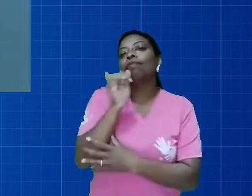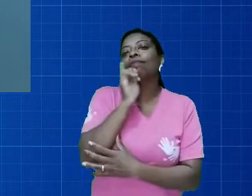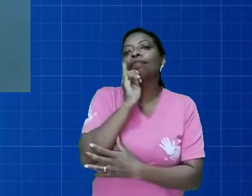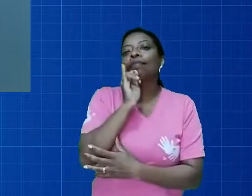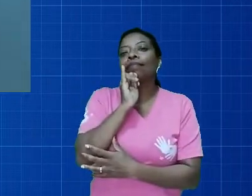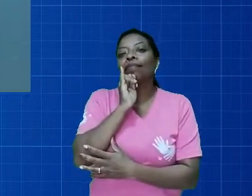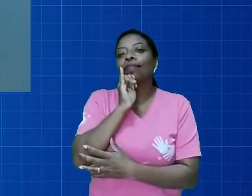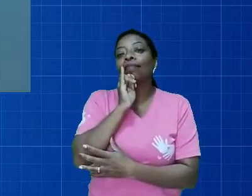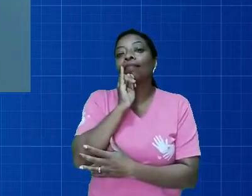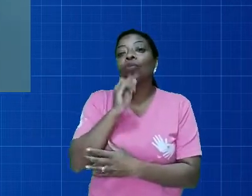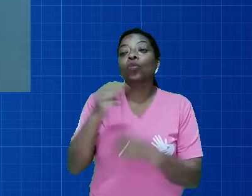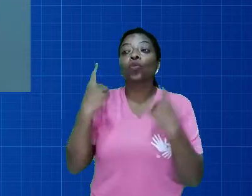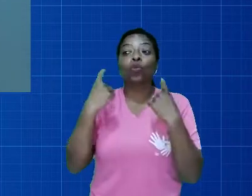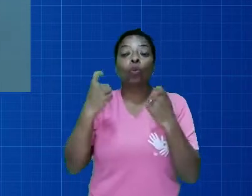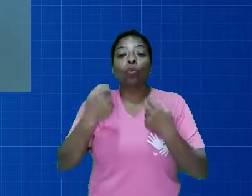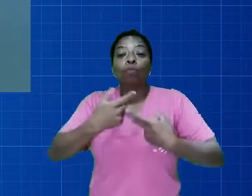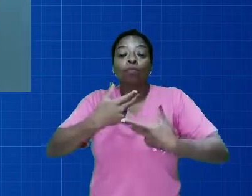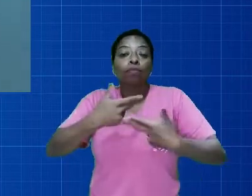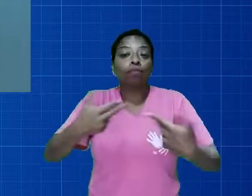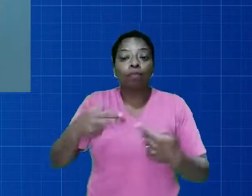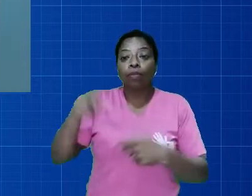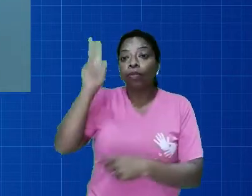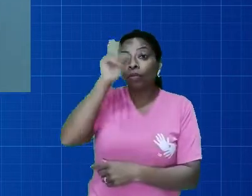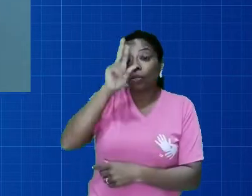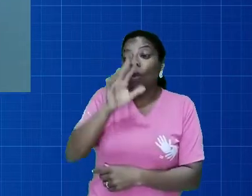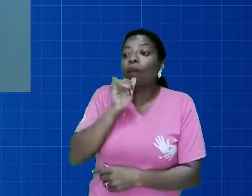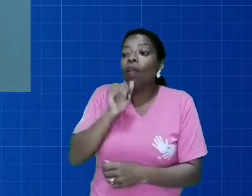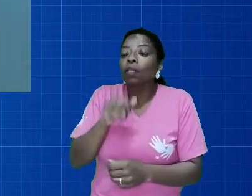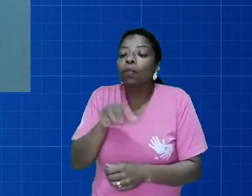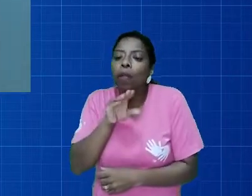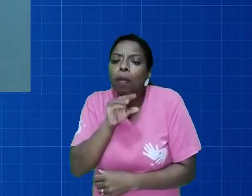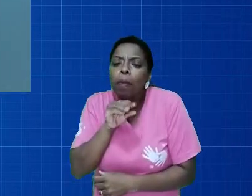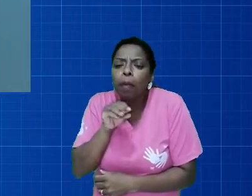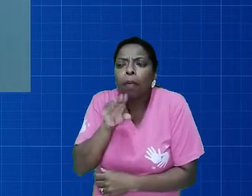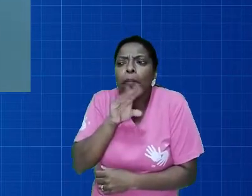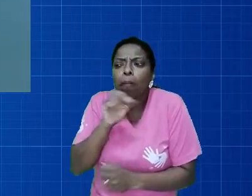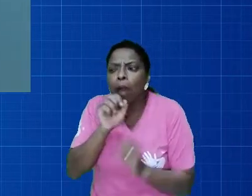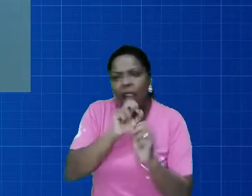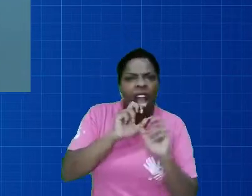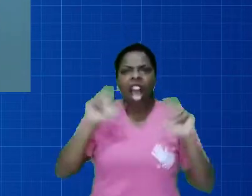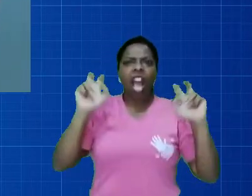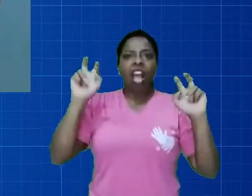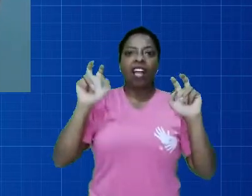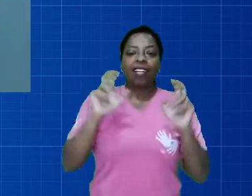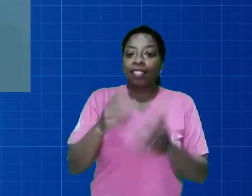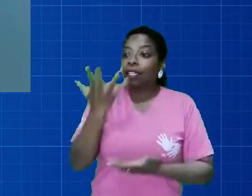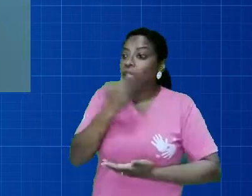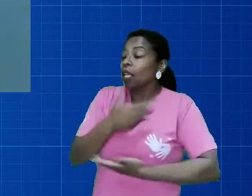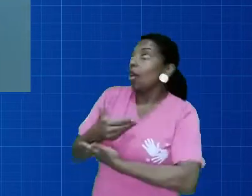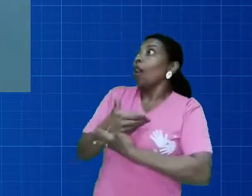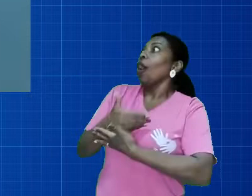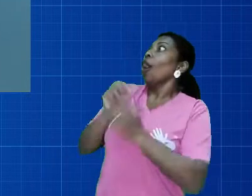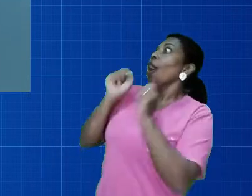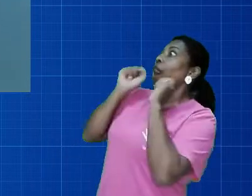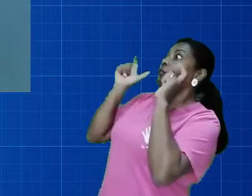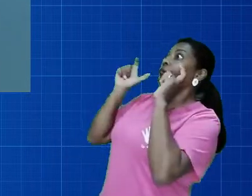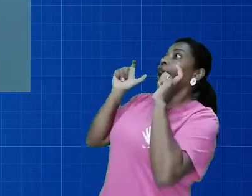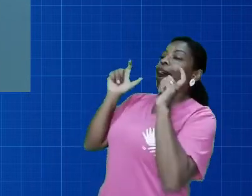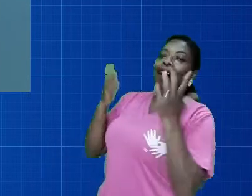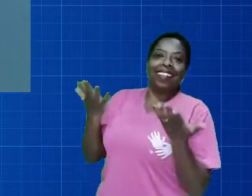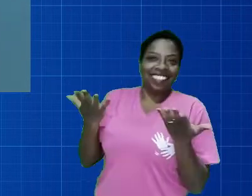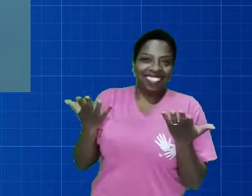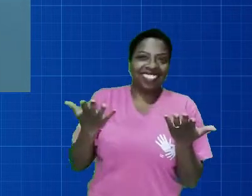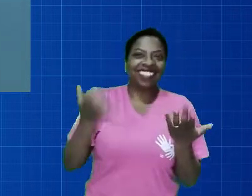na sonorização de histórias. Então você está contando uma história e de repente, então você está trabalhando a